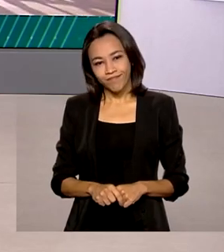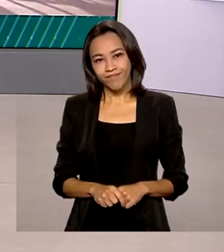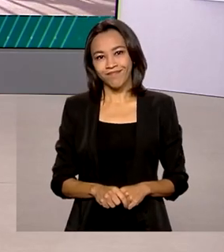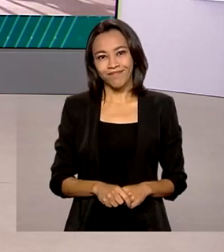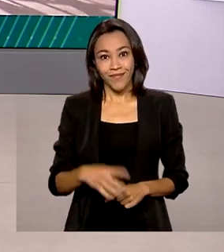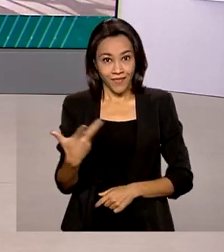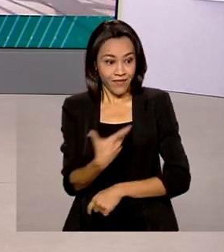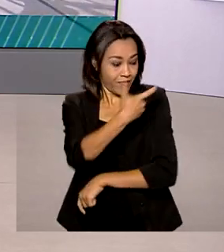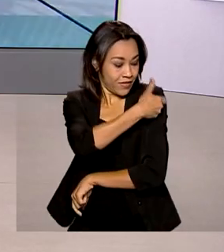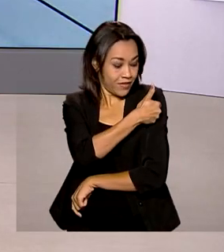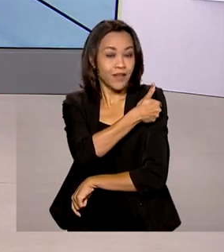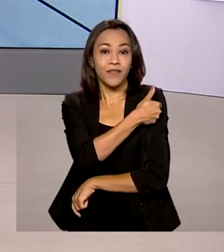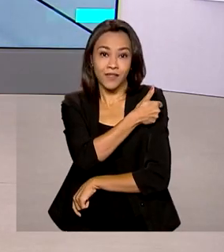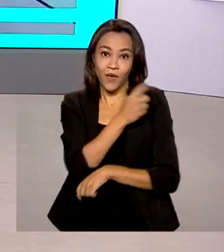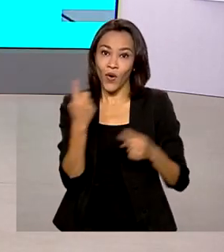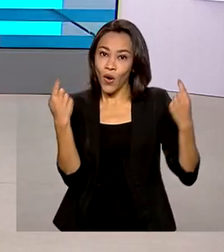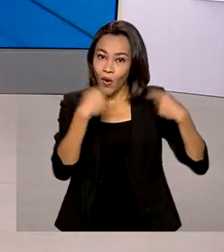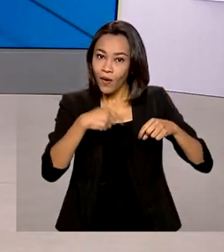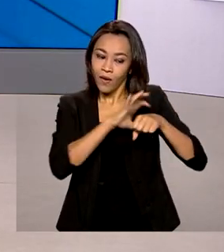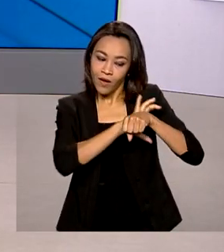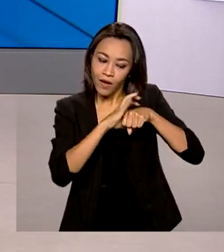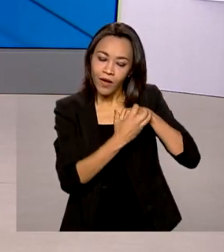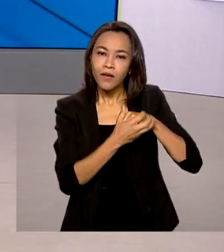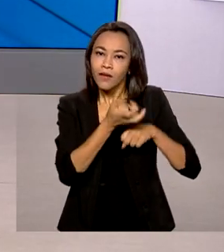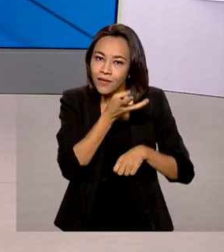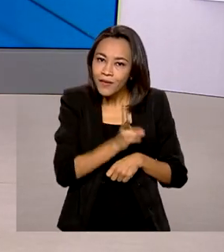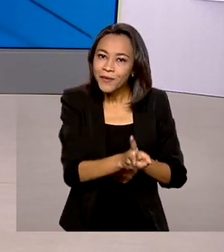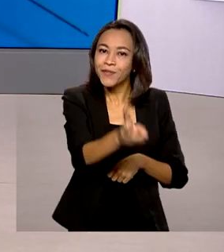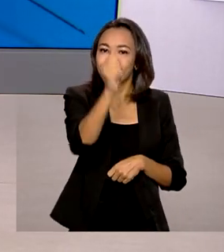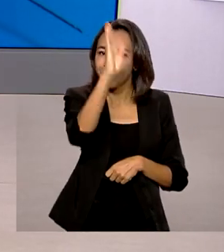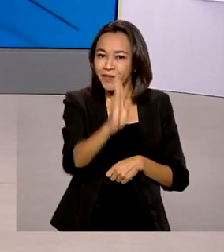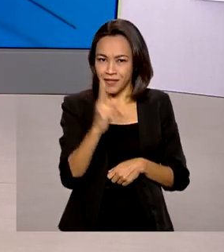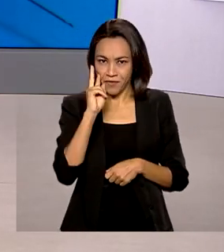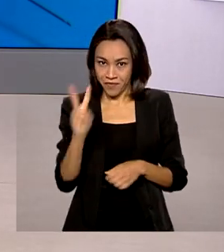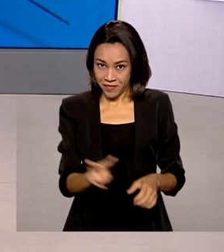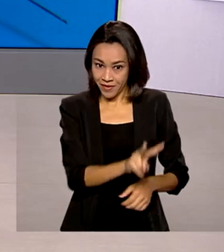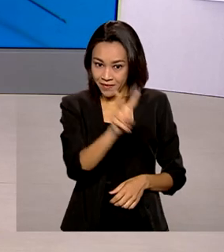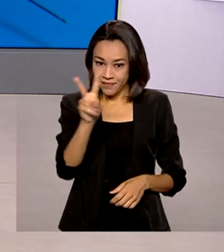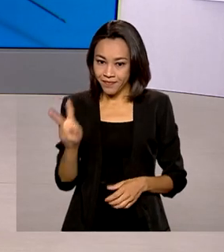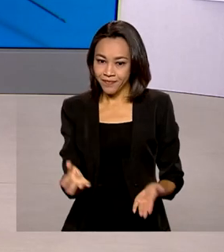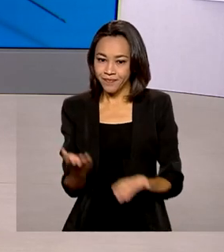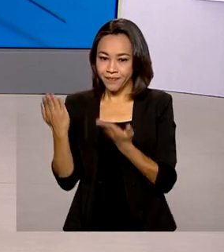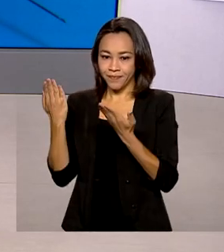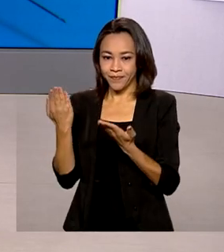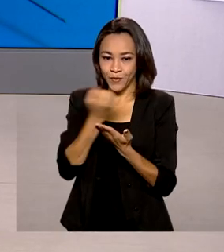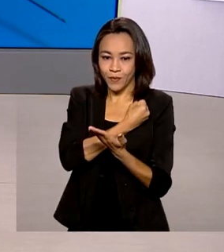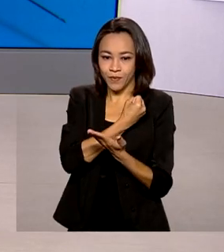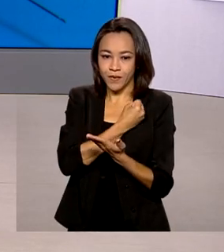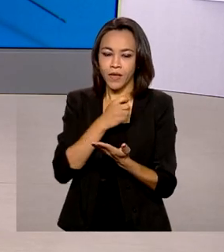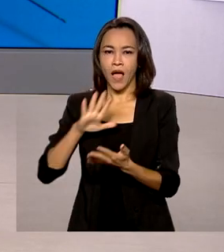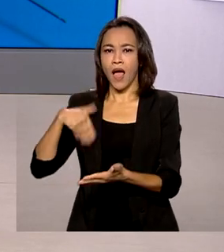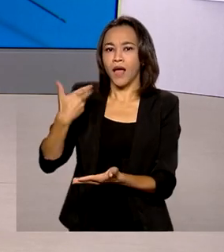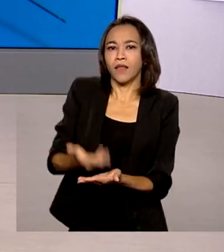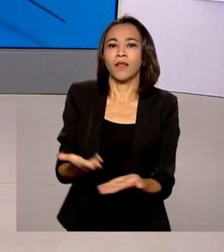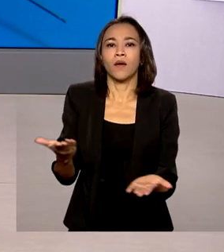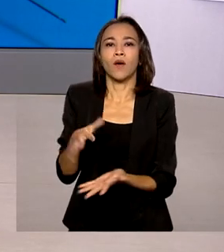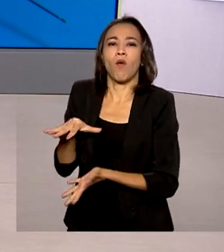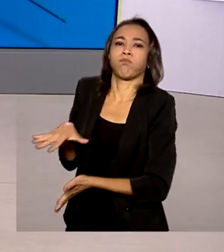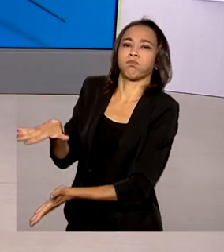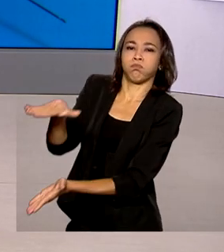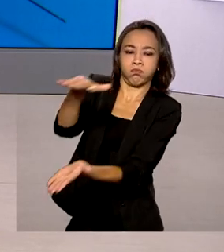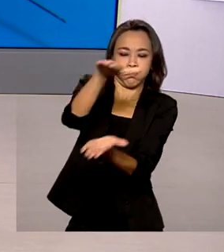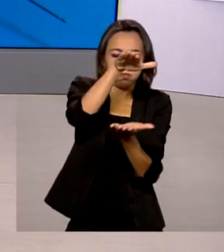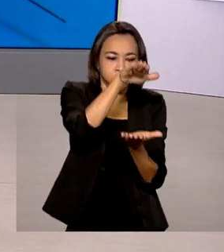E a vacinação contra a Covid-19 continua pelo Brasil. Vamos ver os números aqui no telão? Olha, até agora, no total, foram